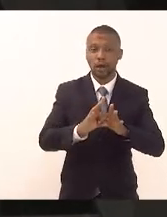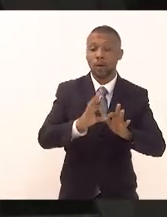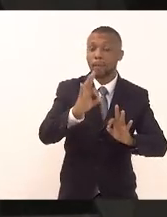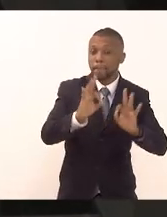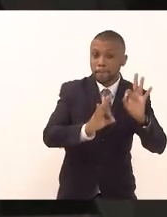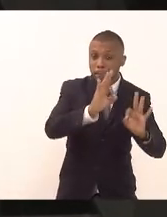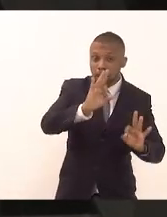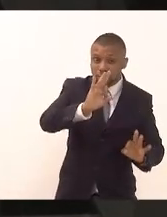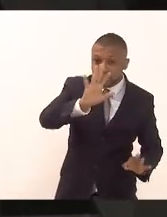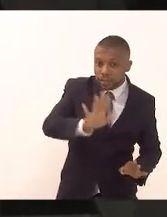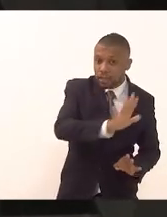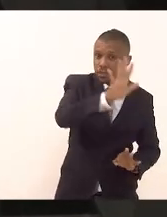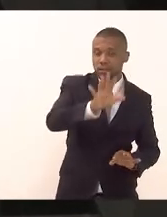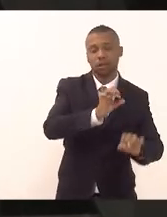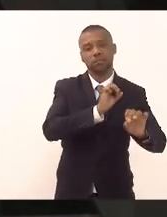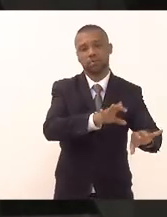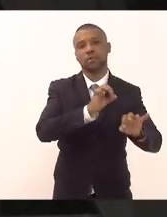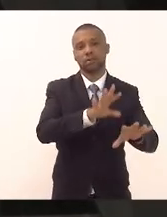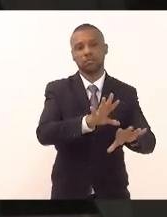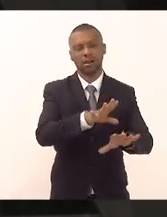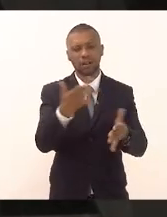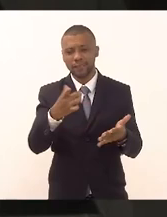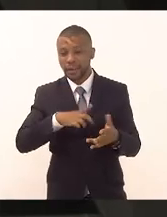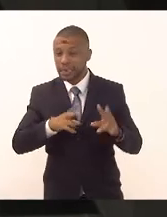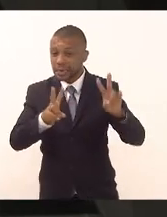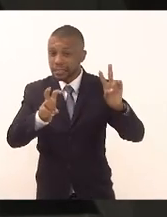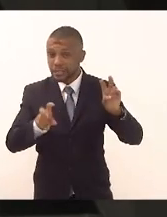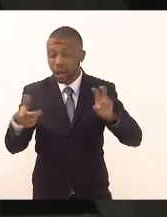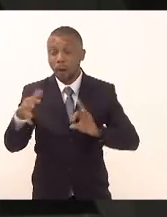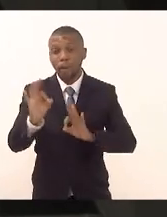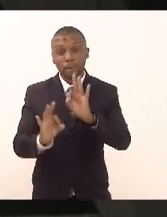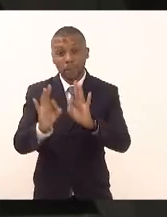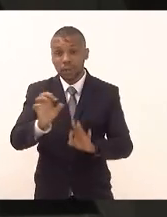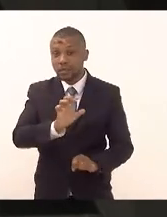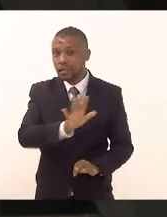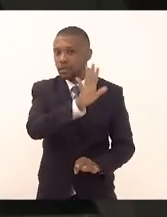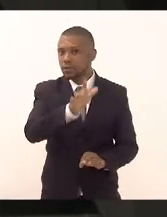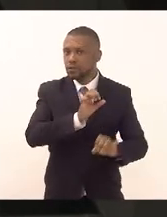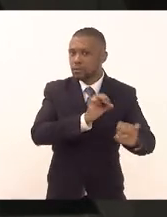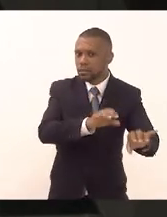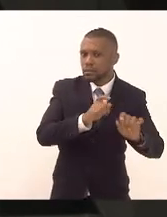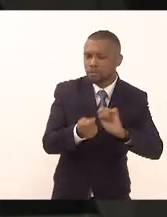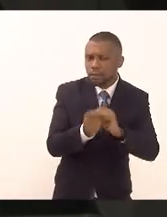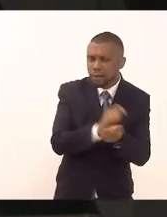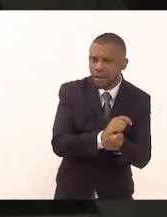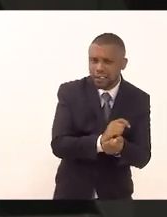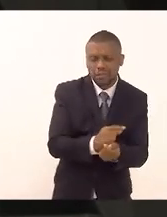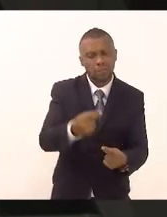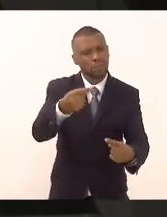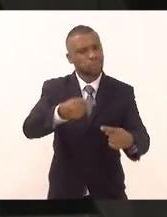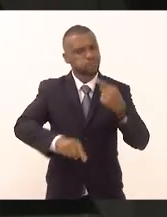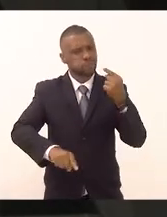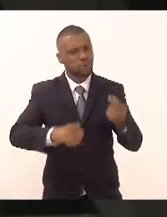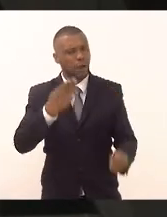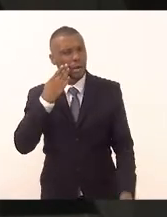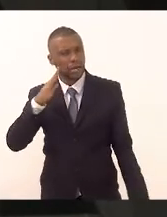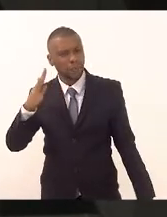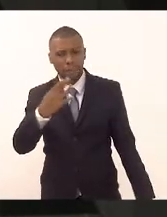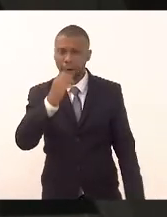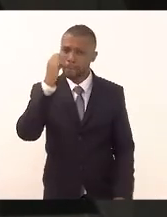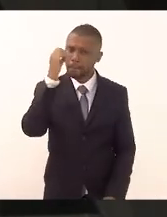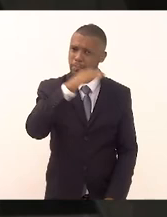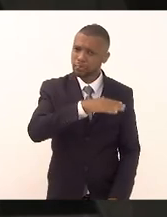Plano Estadual de Educação para fundamentar o seu decreto? Isso é uma cara de pau, isso é um desrespeito completo. E